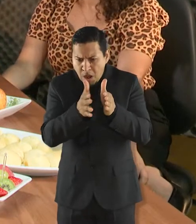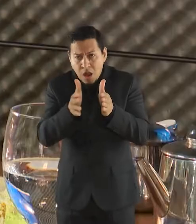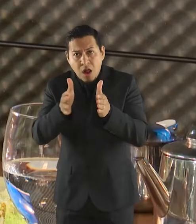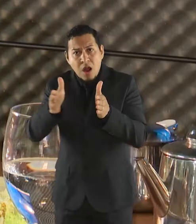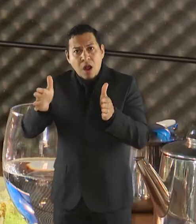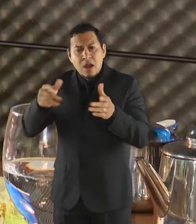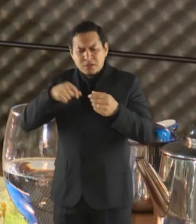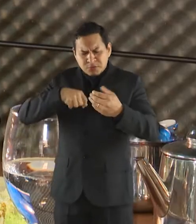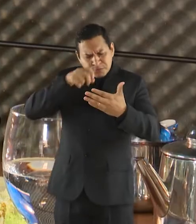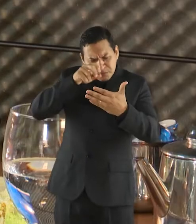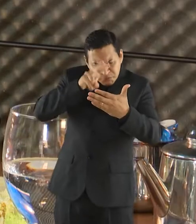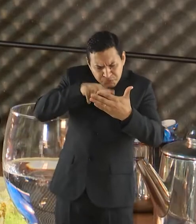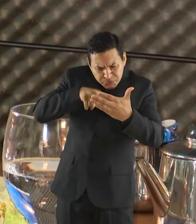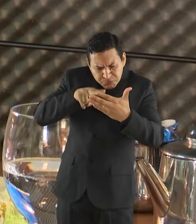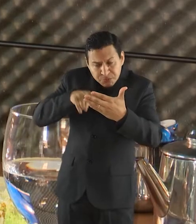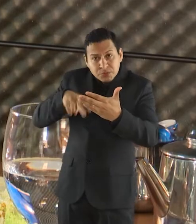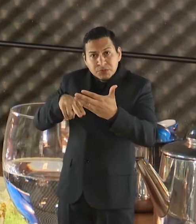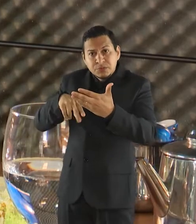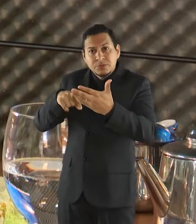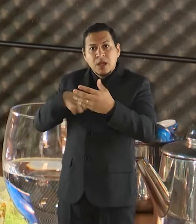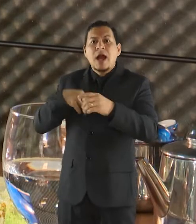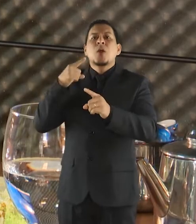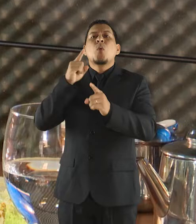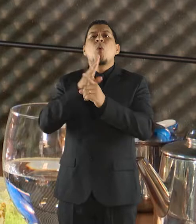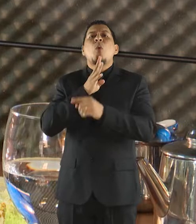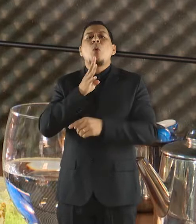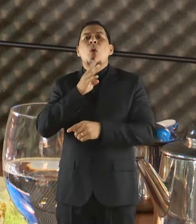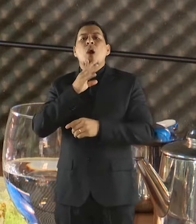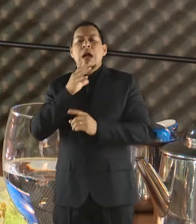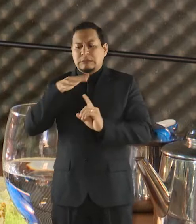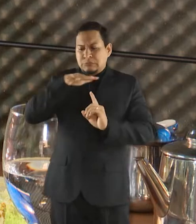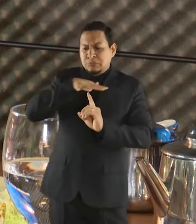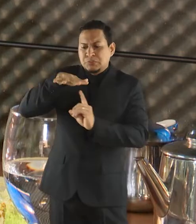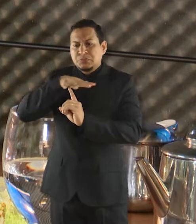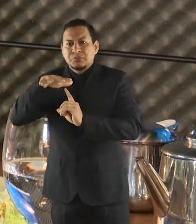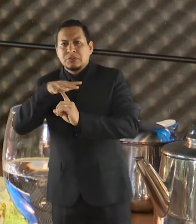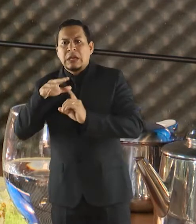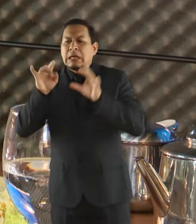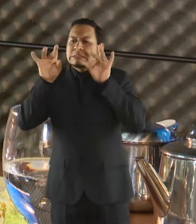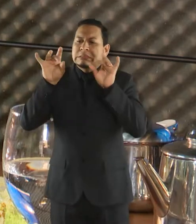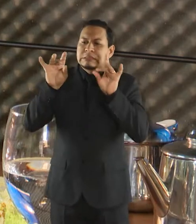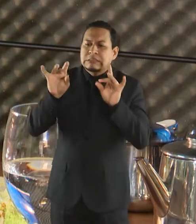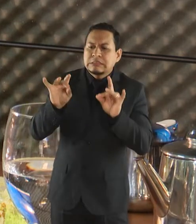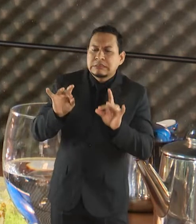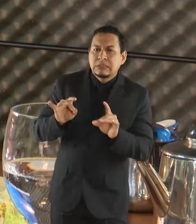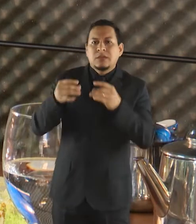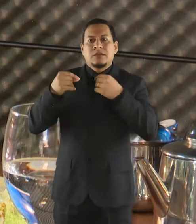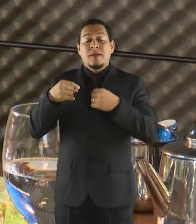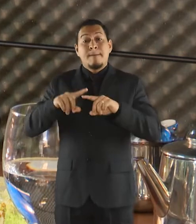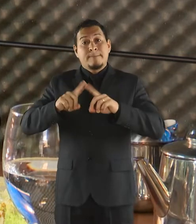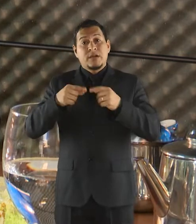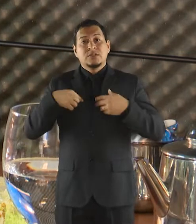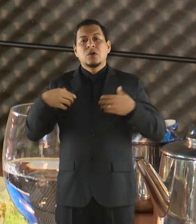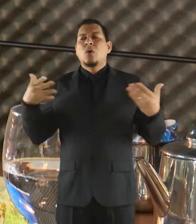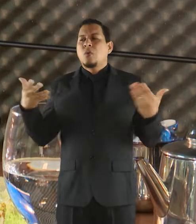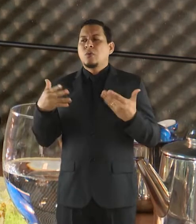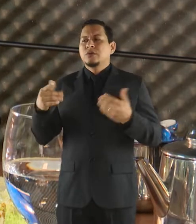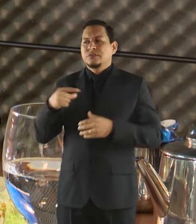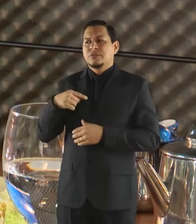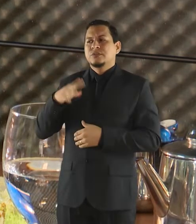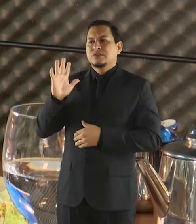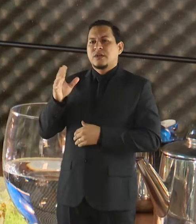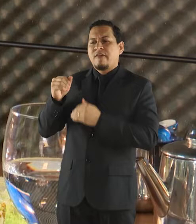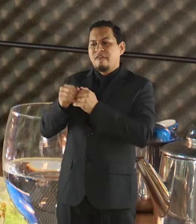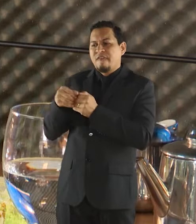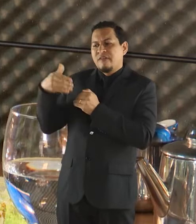embora tocando nos projetos ainda, a gente ainda, vez ou outra, precisa atender um caso um pouco mais específico e tudo. Mas hoje eu já estou